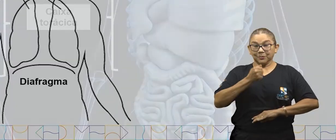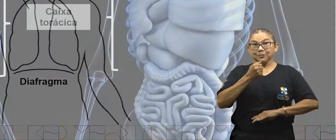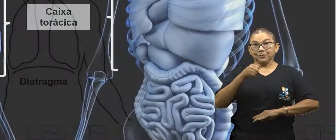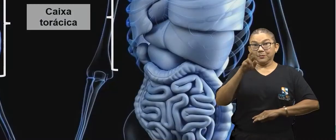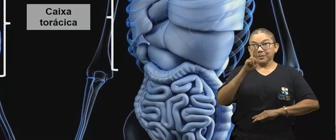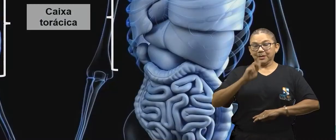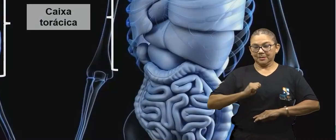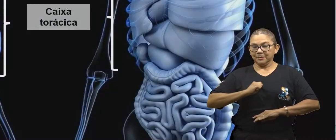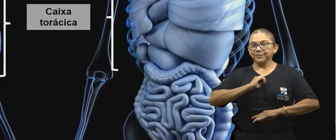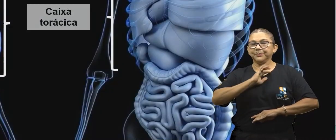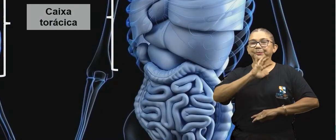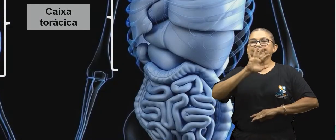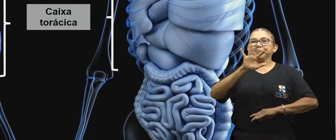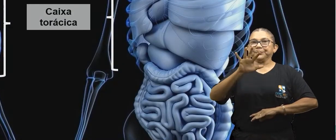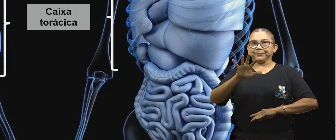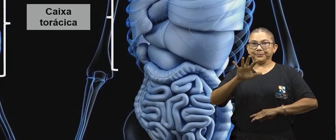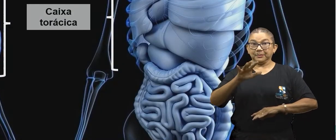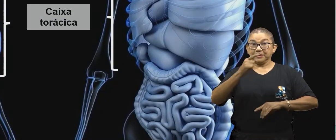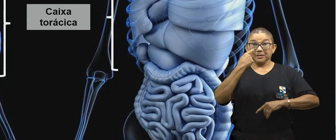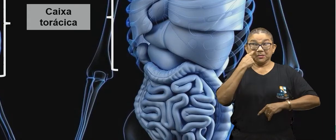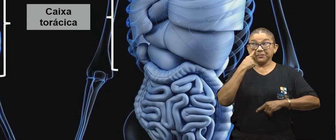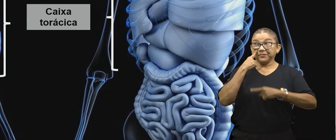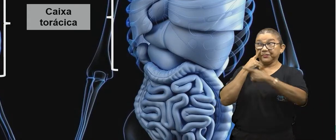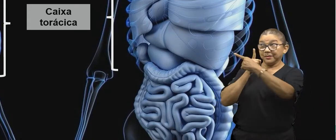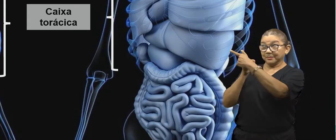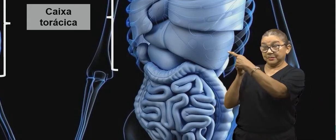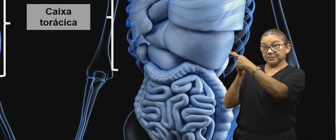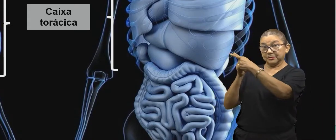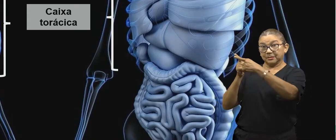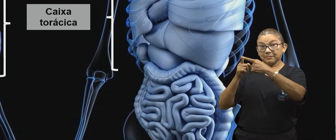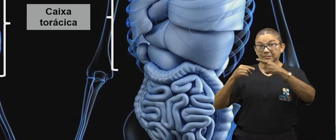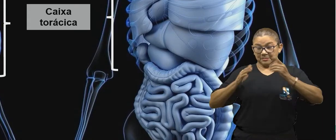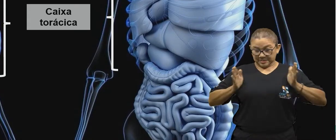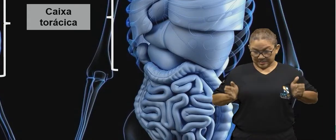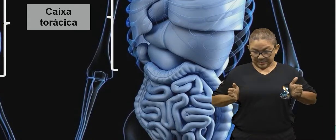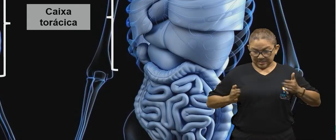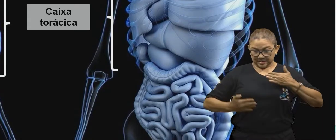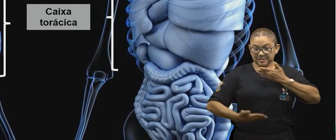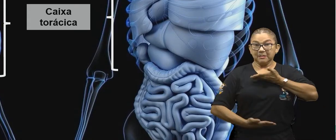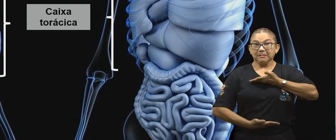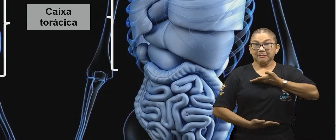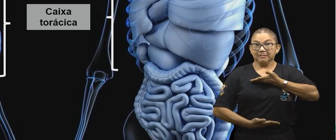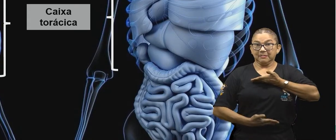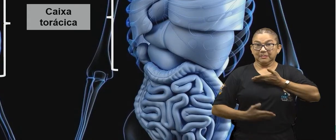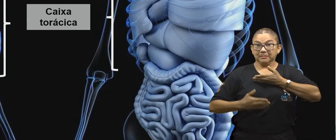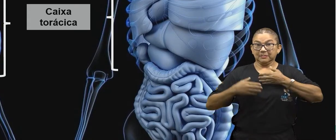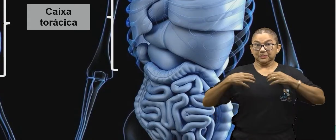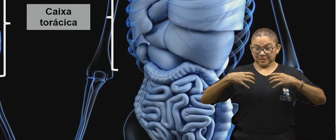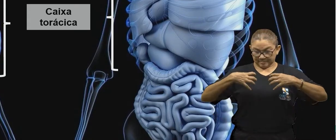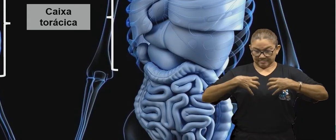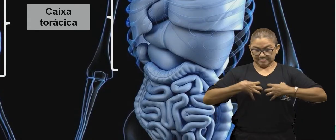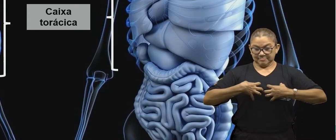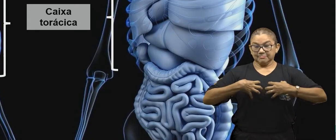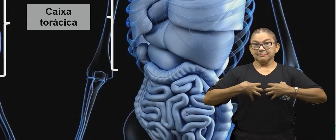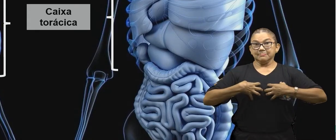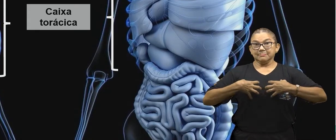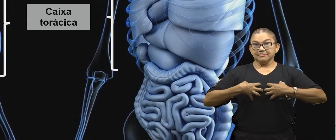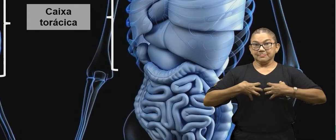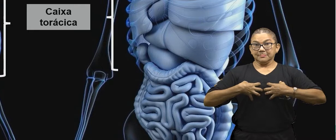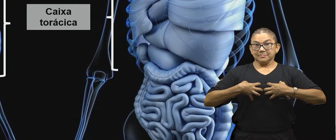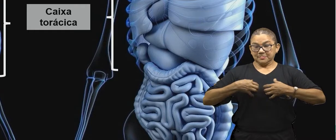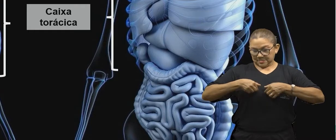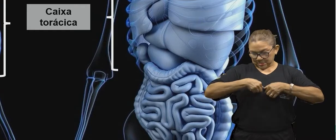sair. Veja que os pulmões ficam dentro da caixa torácica, que é uma estrutura formada